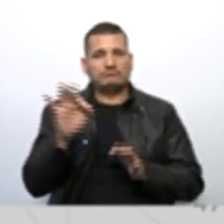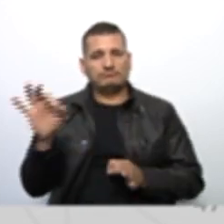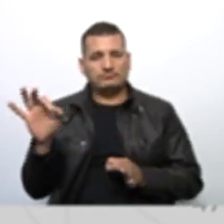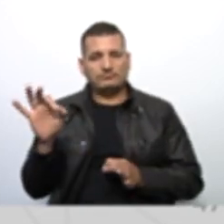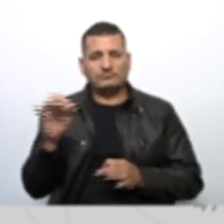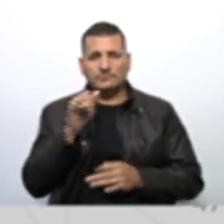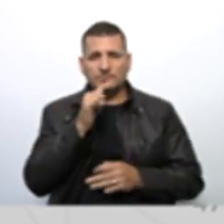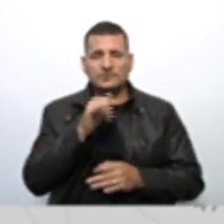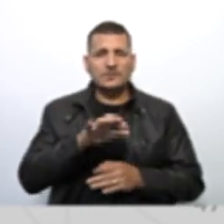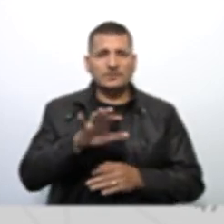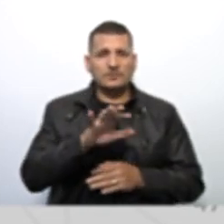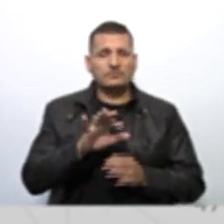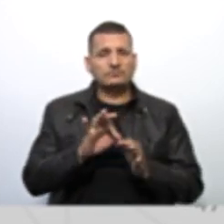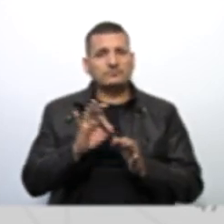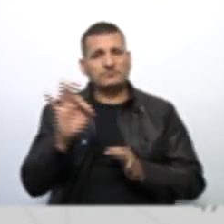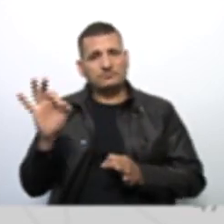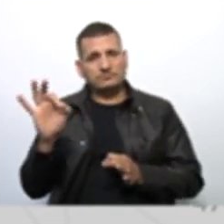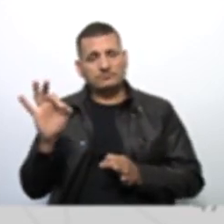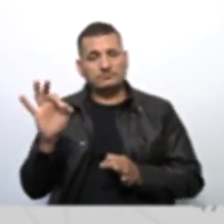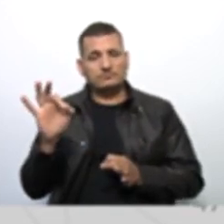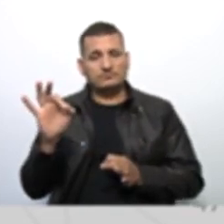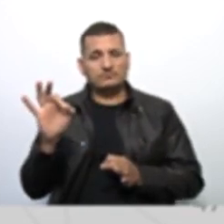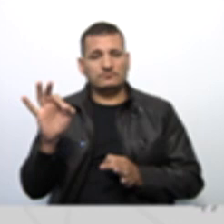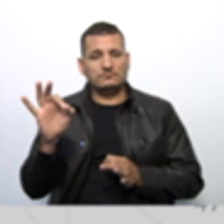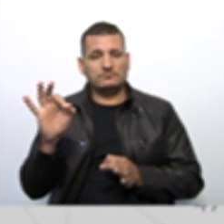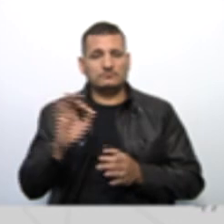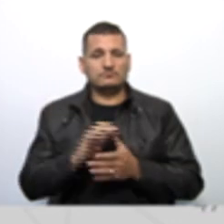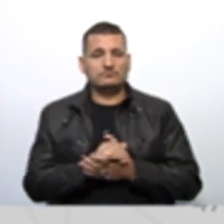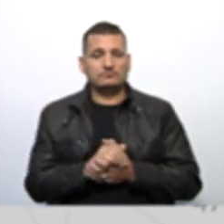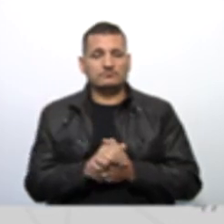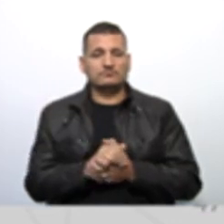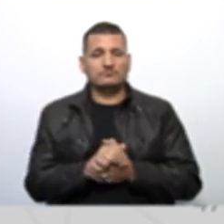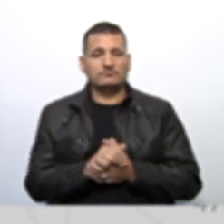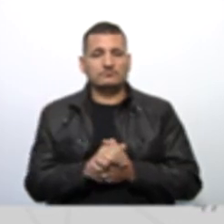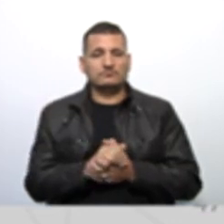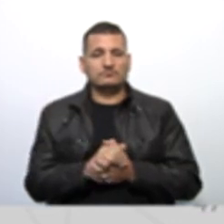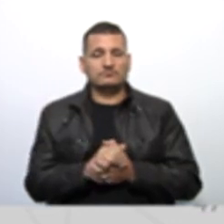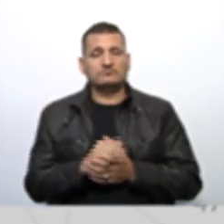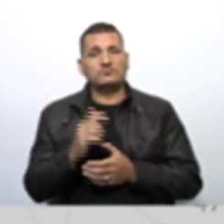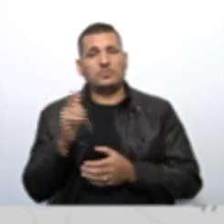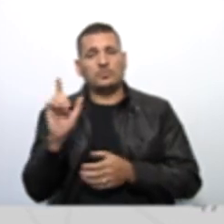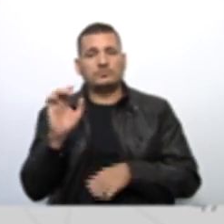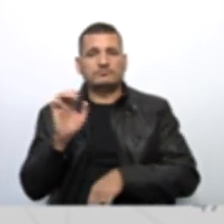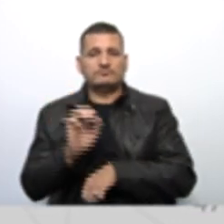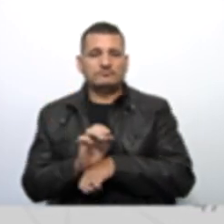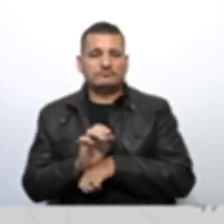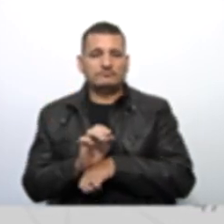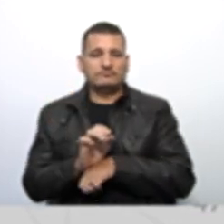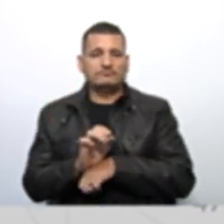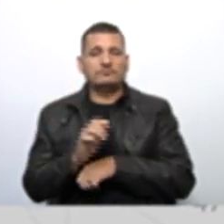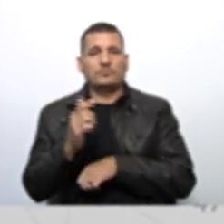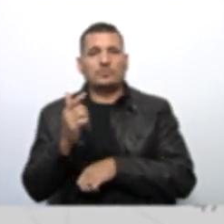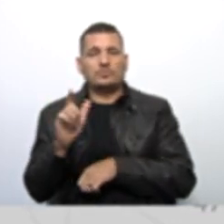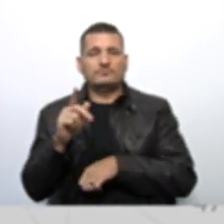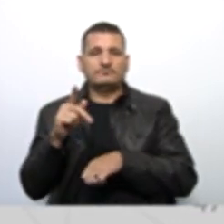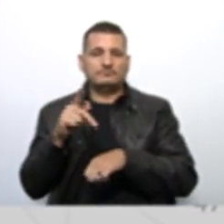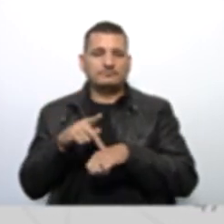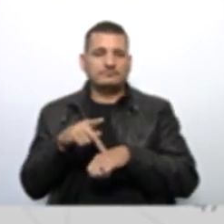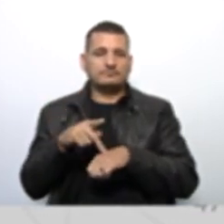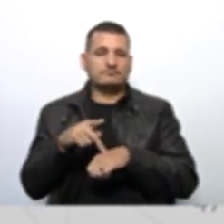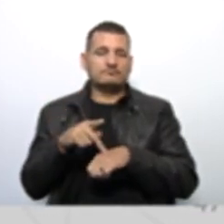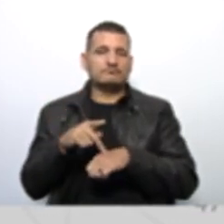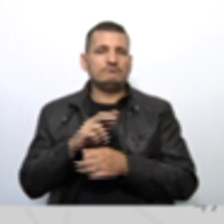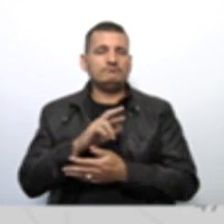Se é região fisicamente distante, pessoal, ela pode estar localizado em outro estado, outro país e por